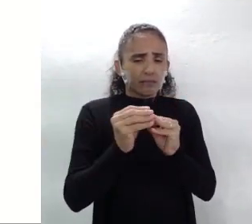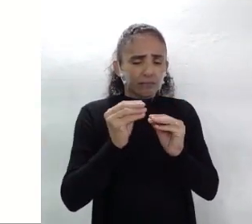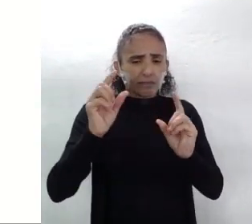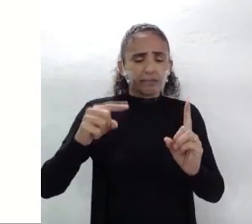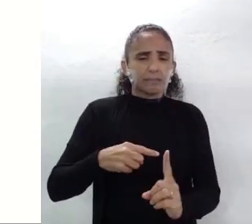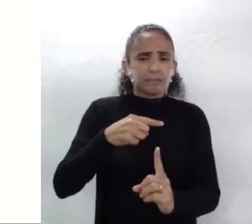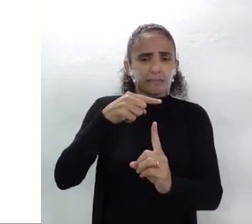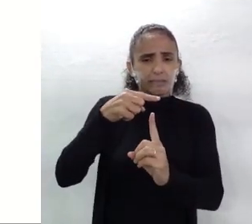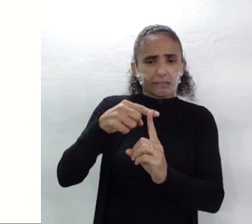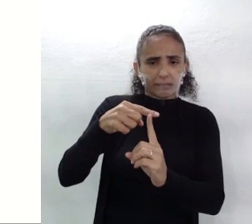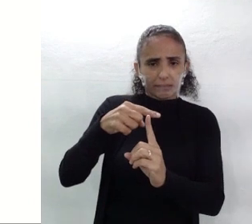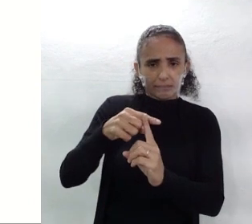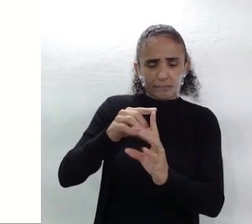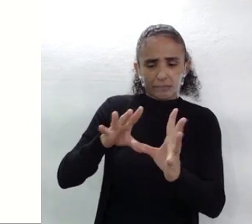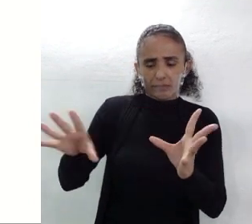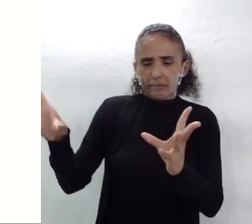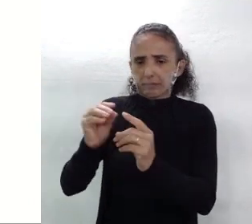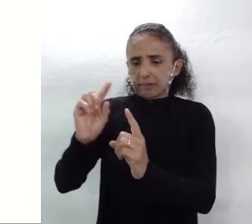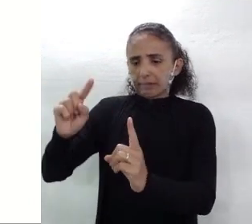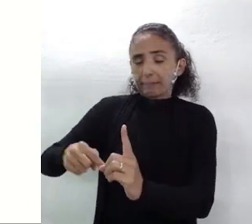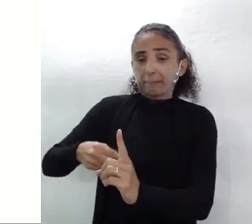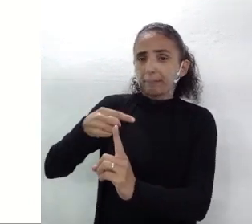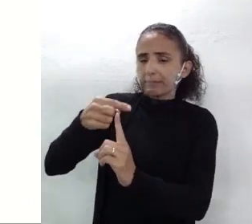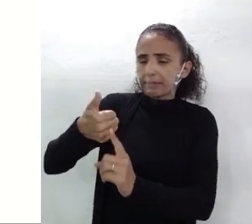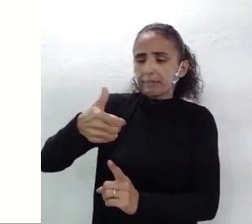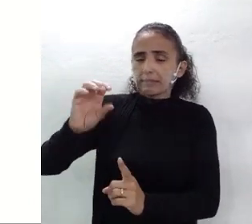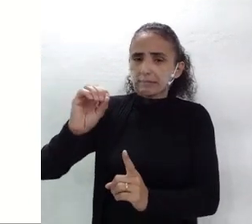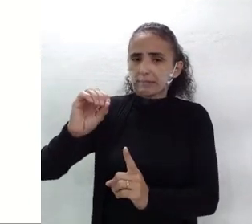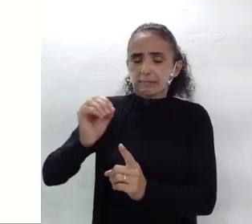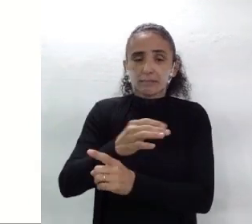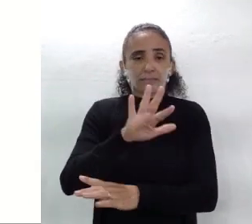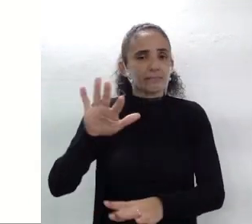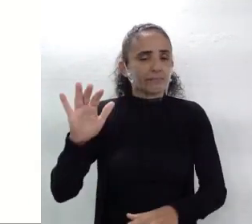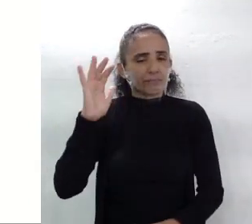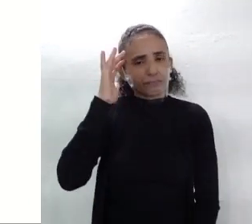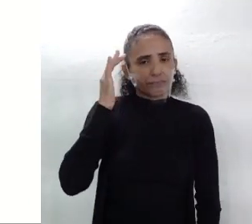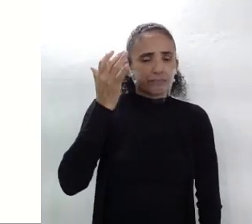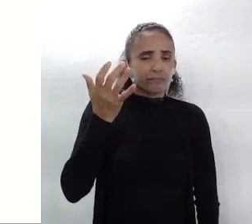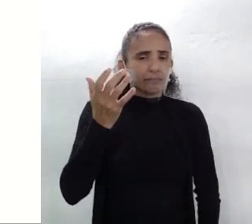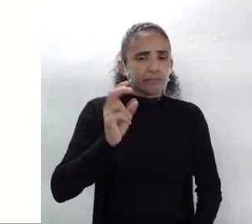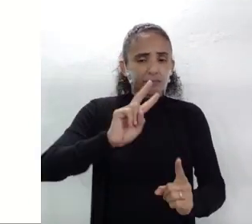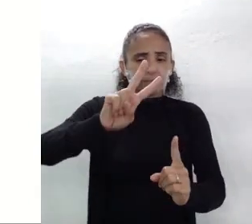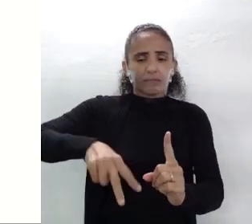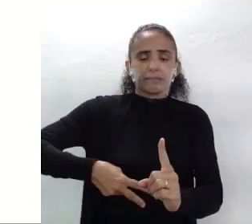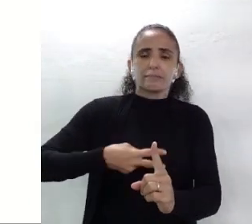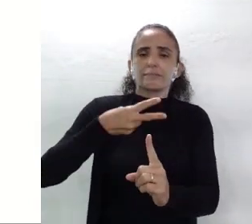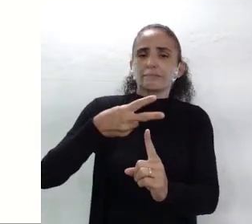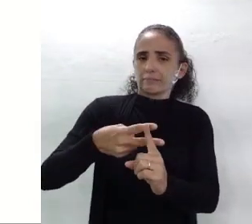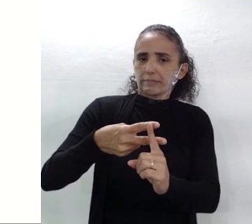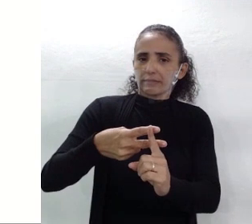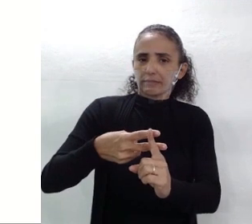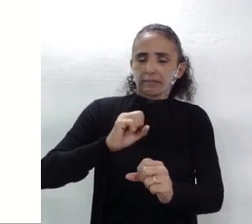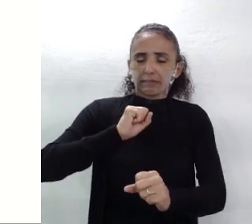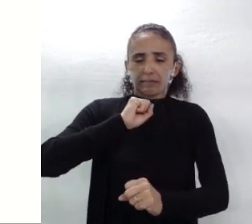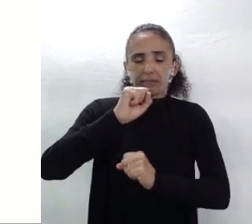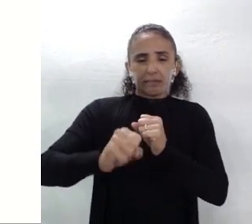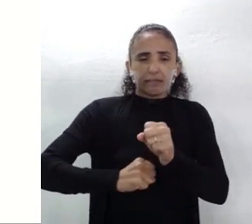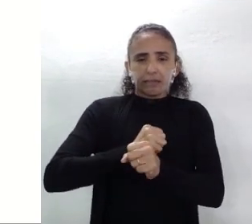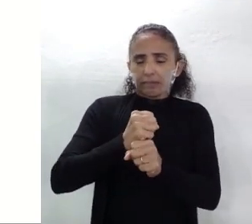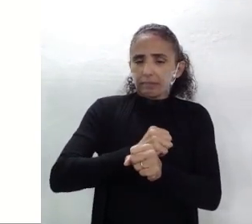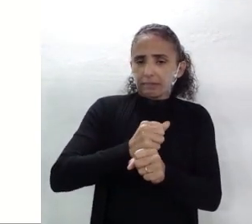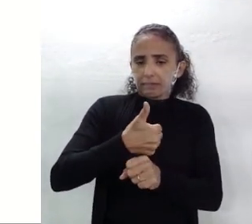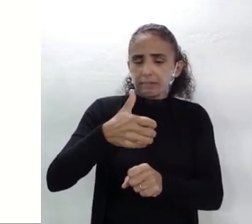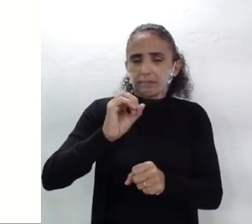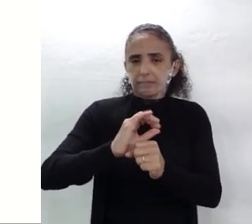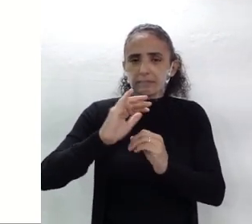10, pegar a idade do filho, somar mais 10. Só quando isso acontece, já vira o dobro. Tipo assim, ó, daqui a 10 anos, a idade